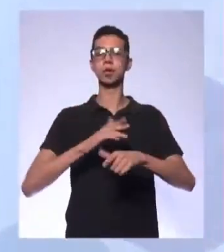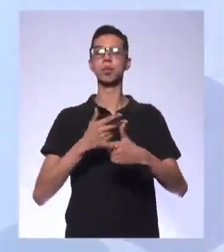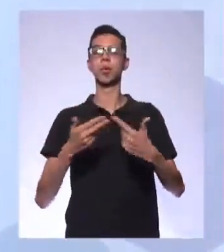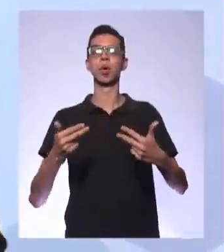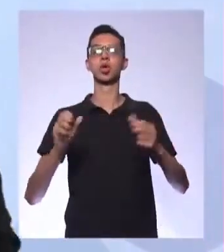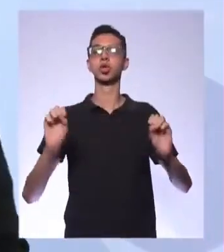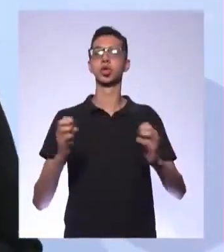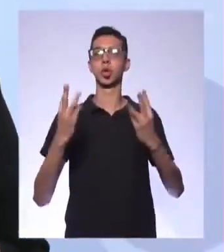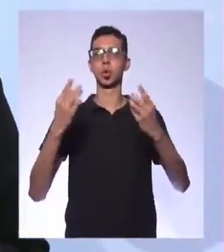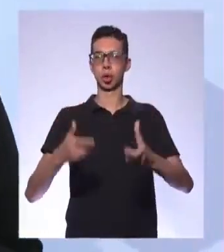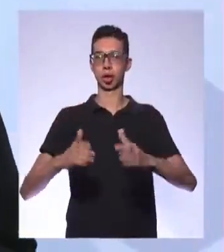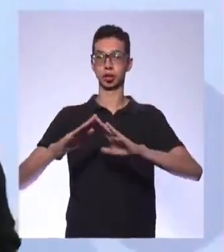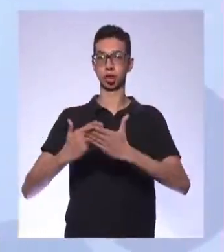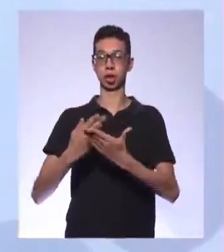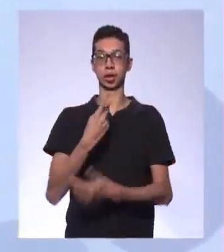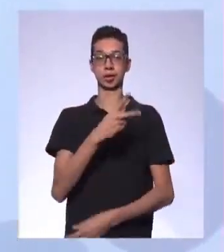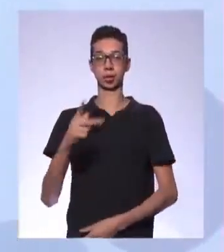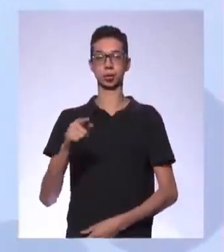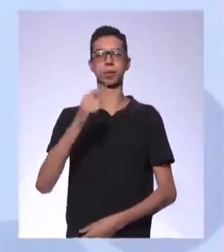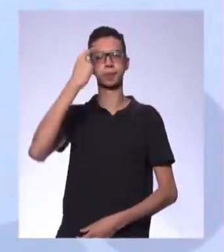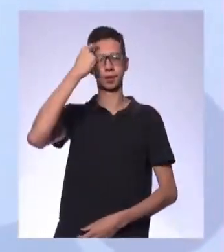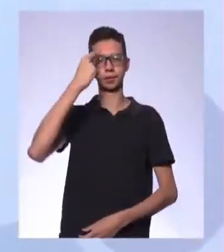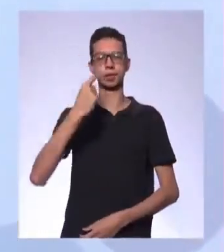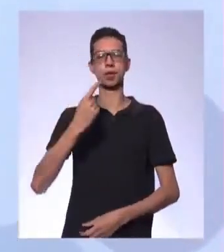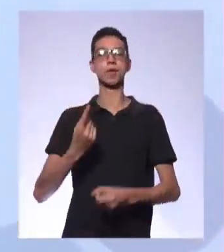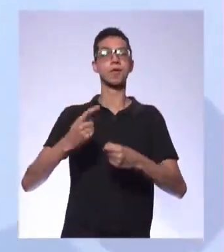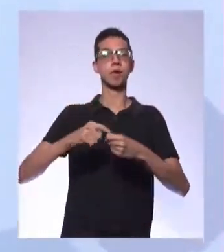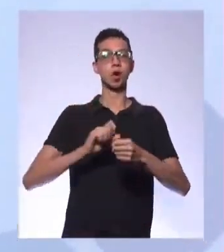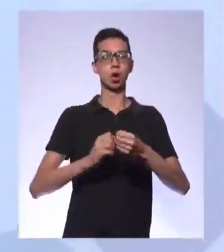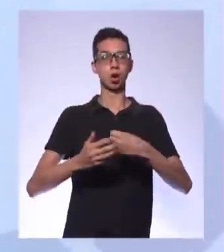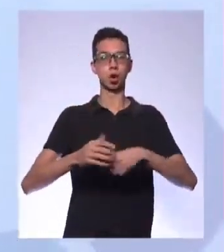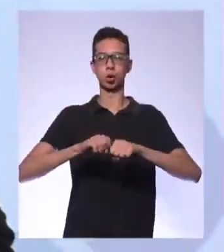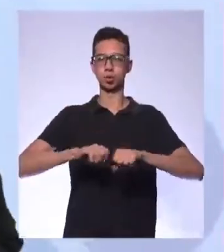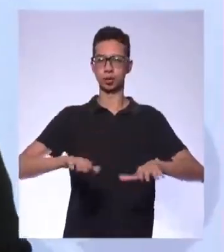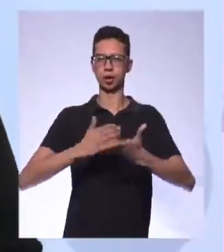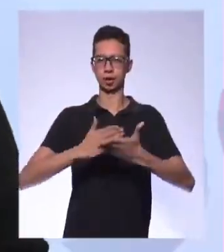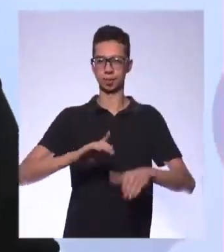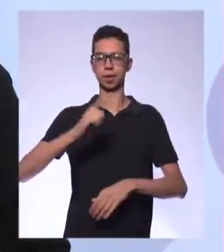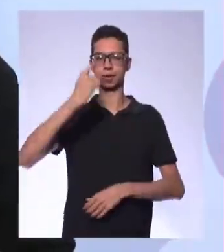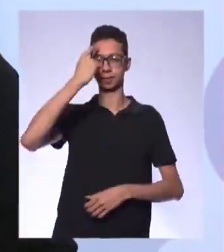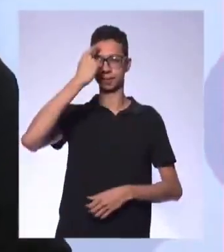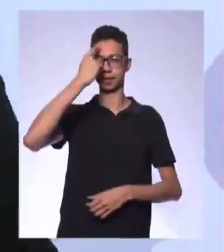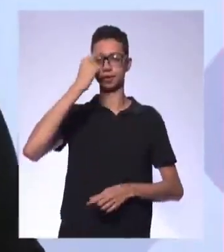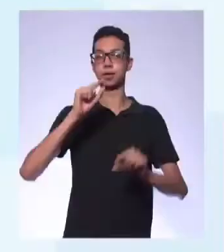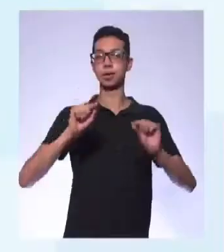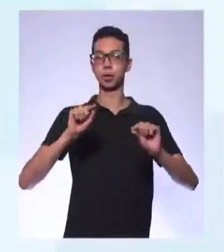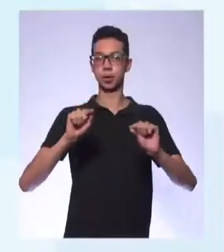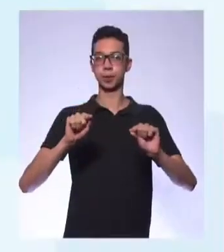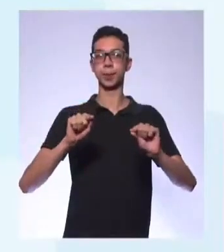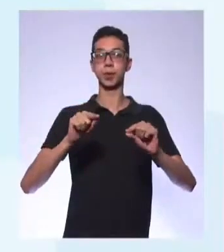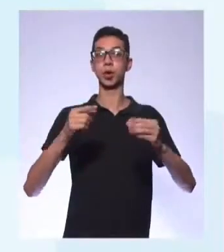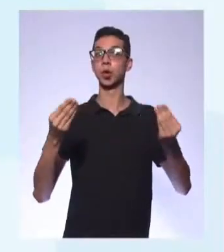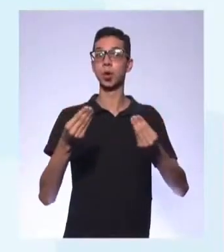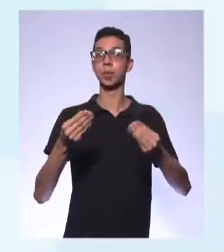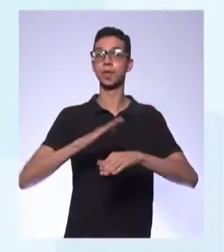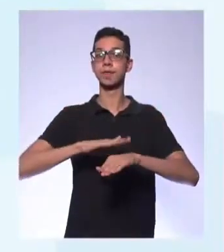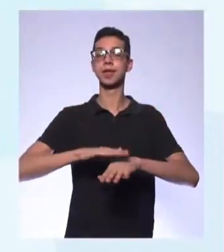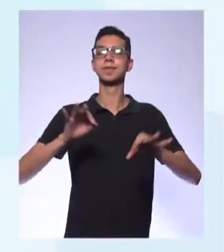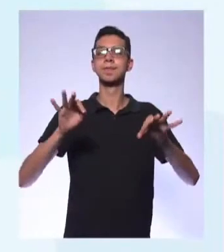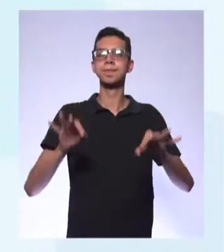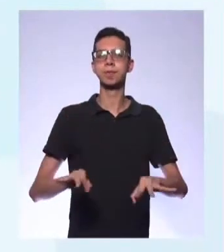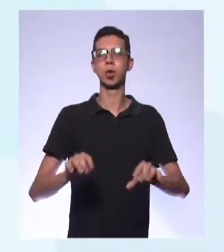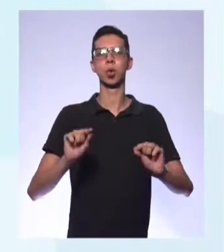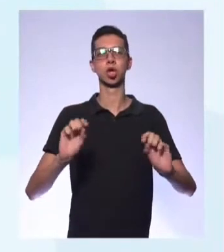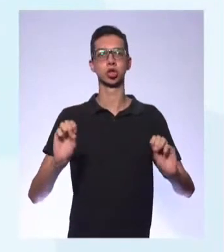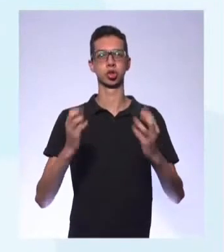de música na escola de vocês. Quando a gente voltar da pandemia, né? Vamos pensar aí. Então, para que a gente consiga realizar com eficiência